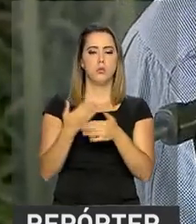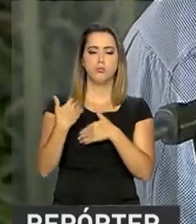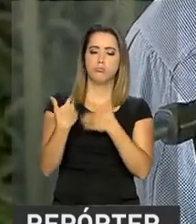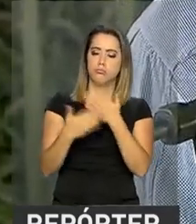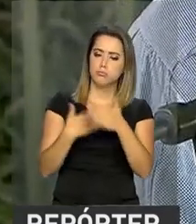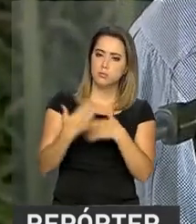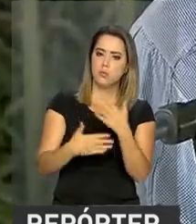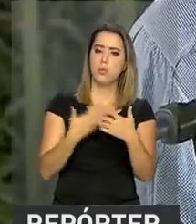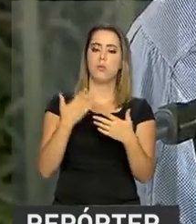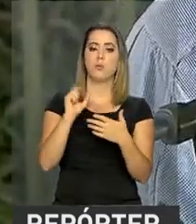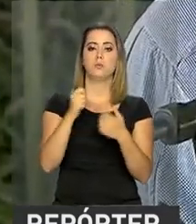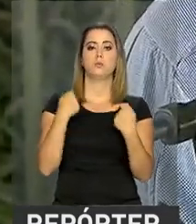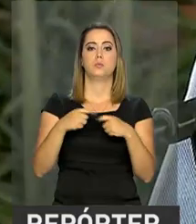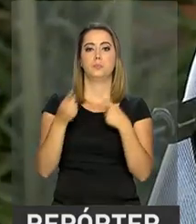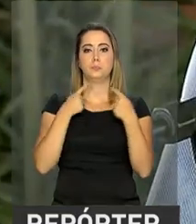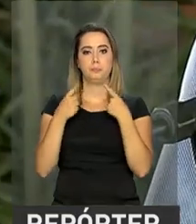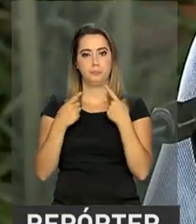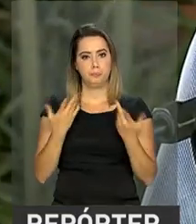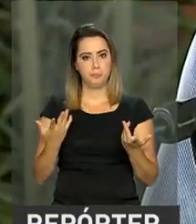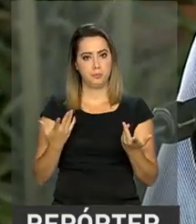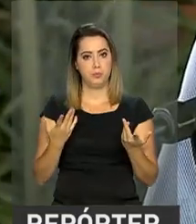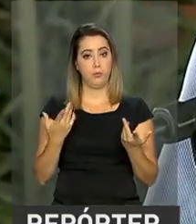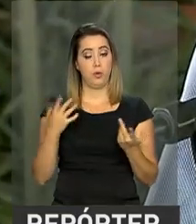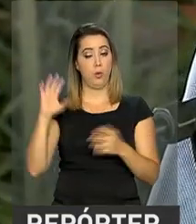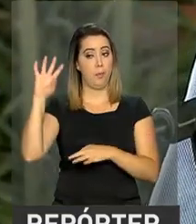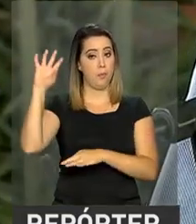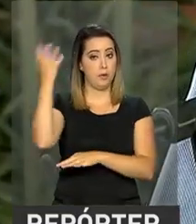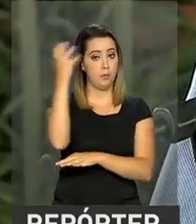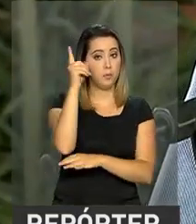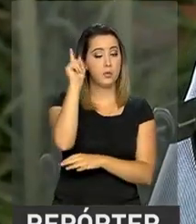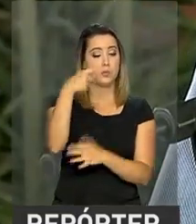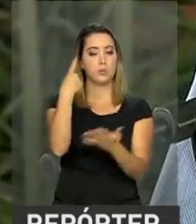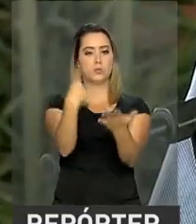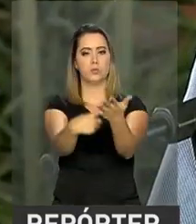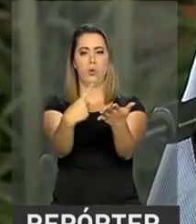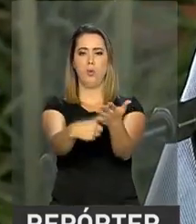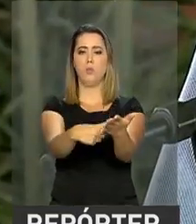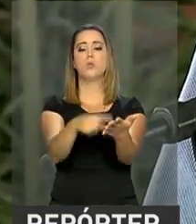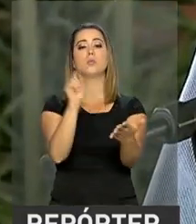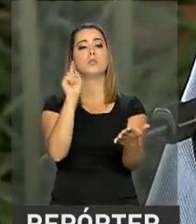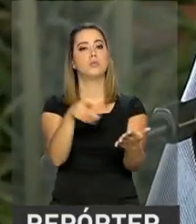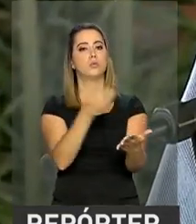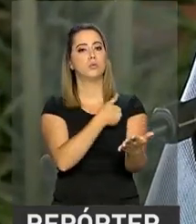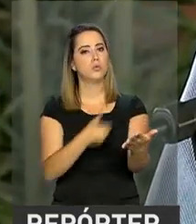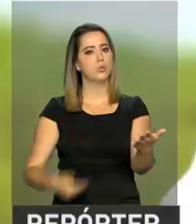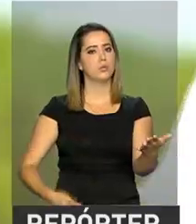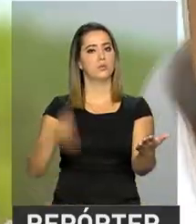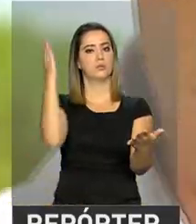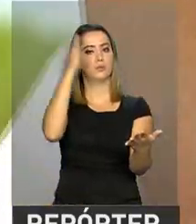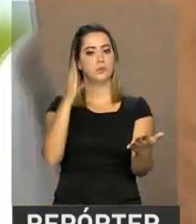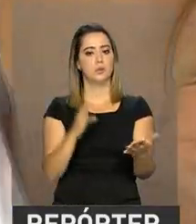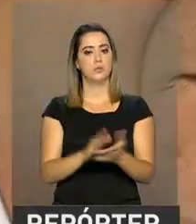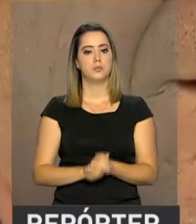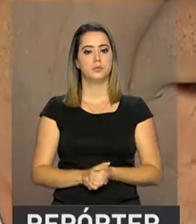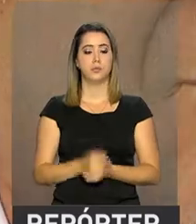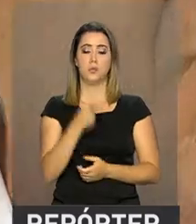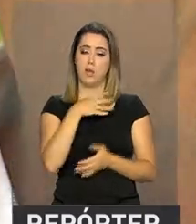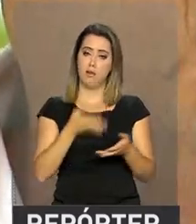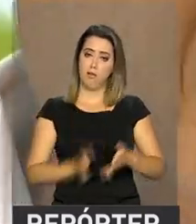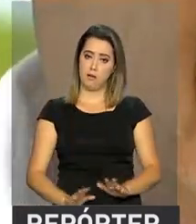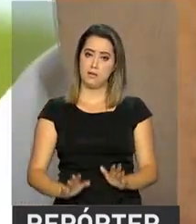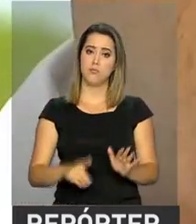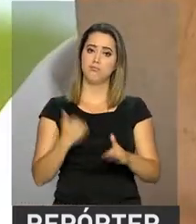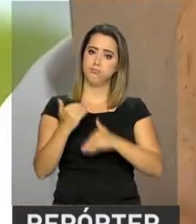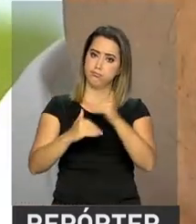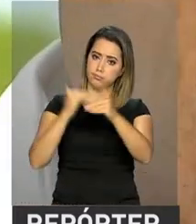intenso diálogo o meio ambiente é um compromisso do governo brasileiro nascido e criado na região